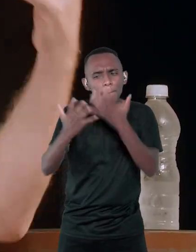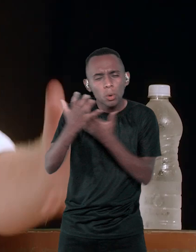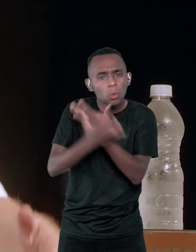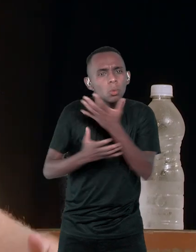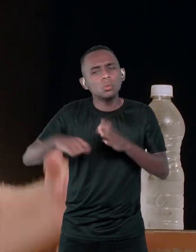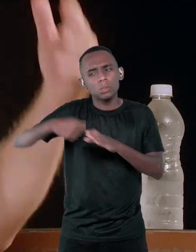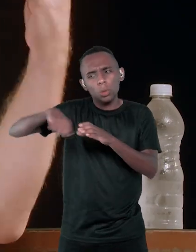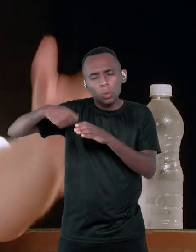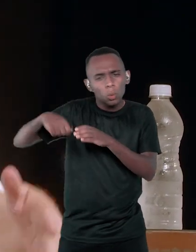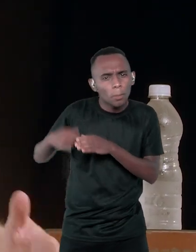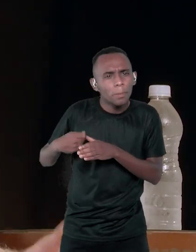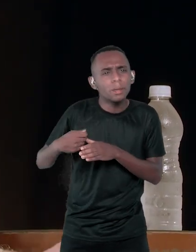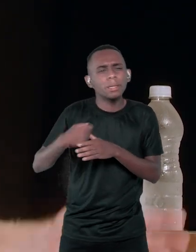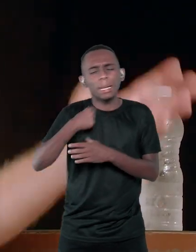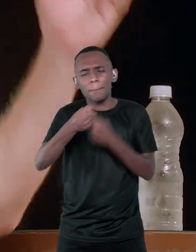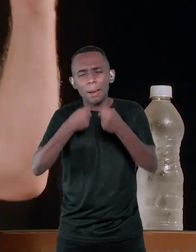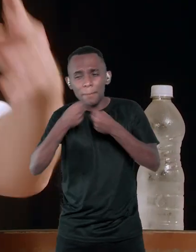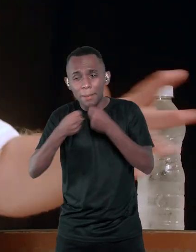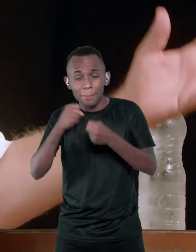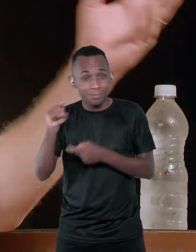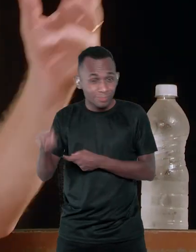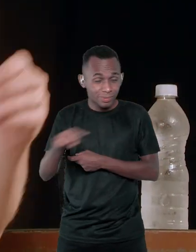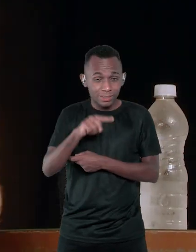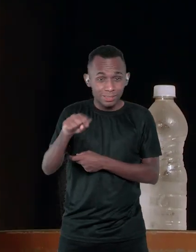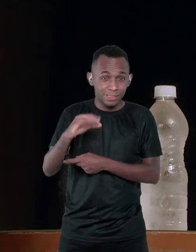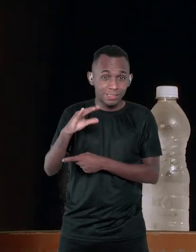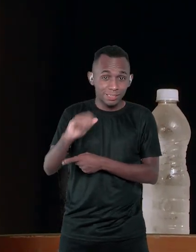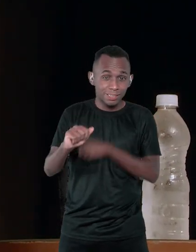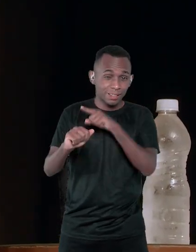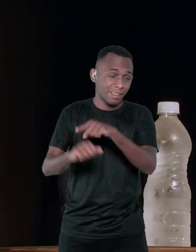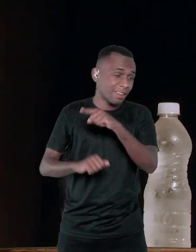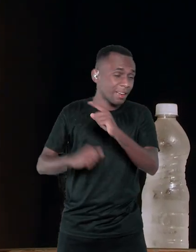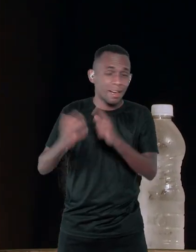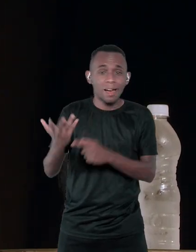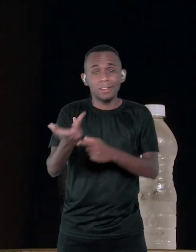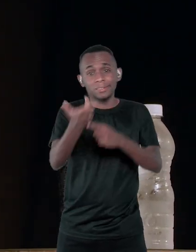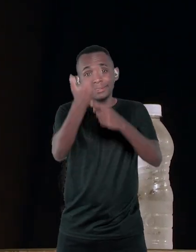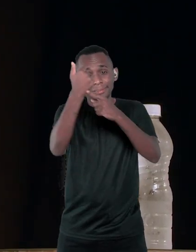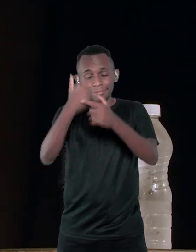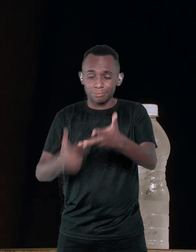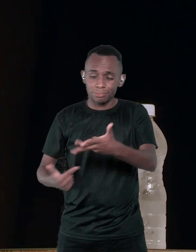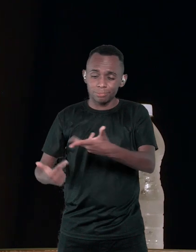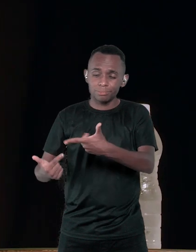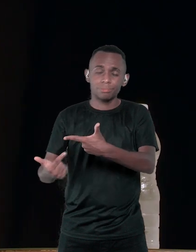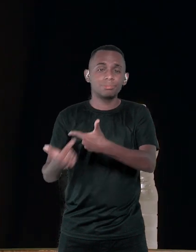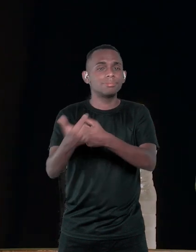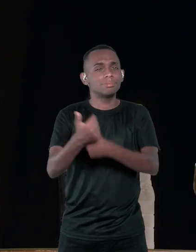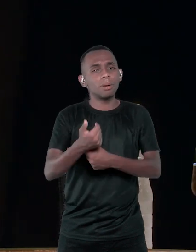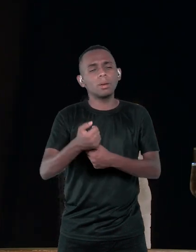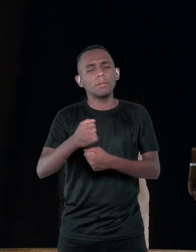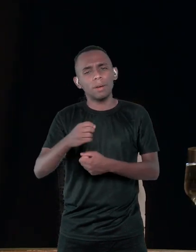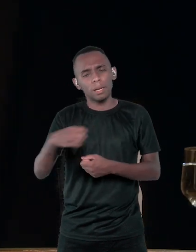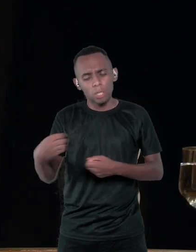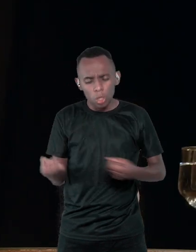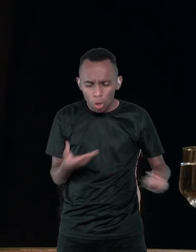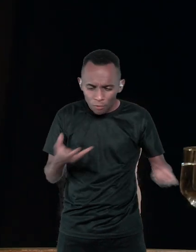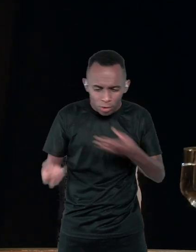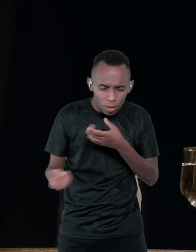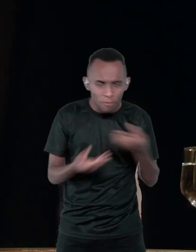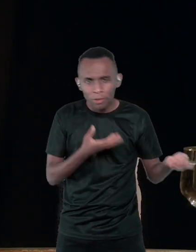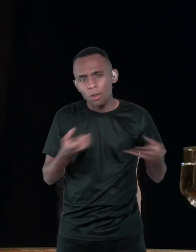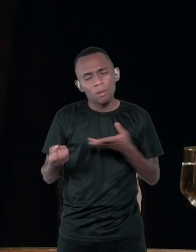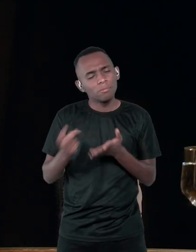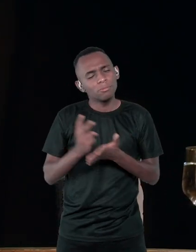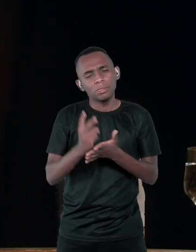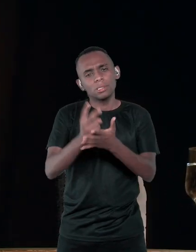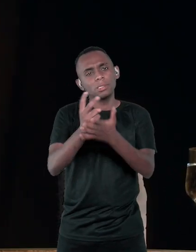literatura, jornalismo, apresenta. Enfim, o Zeca é um multiartista que se renova a cada etapa da vida dele. E